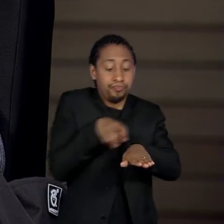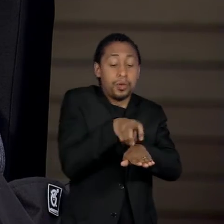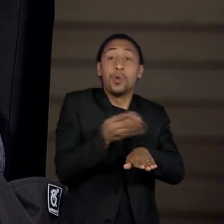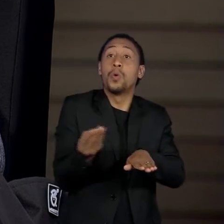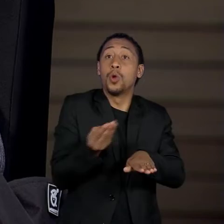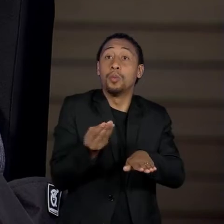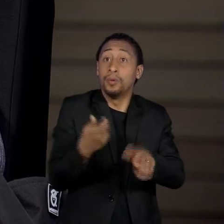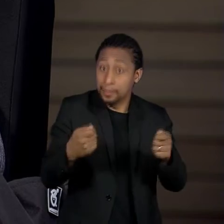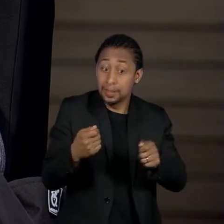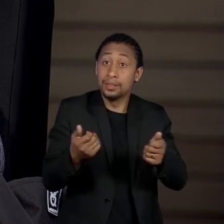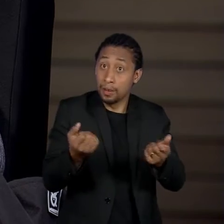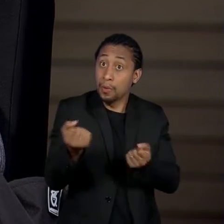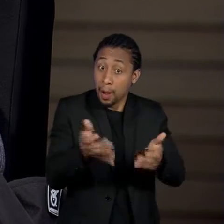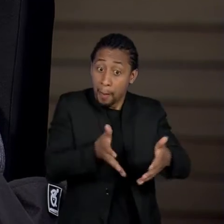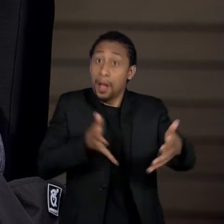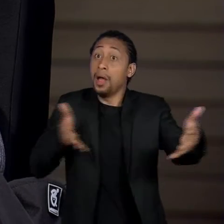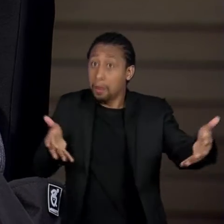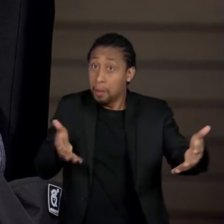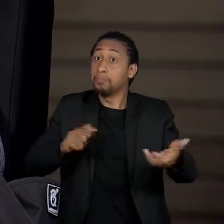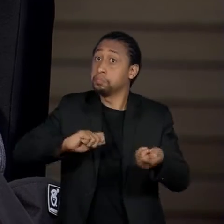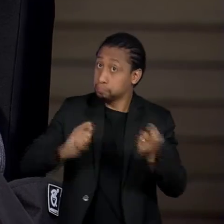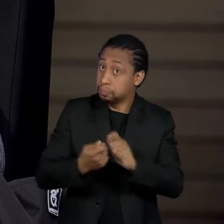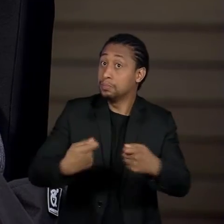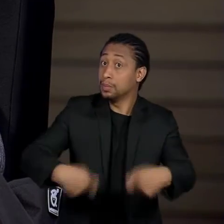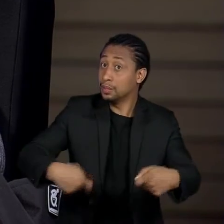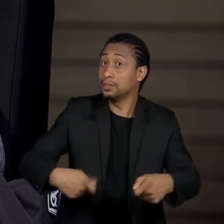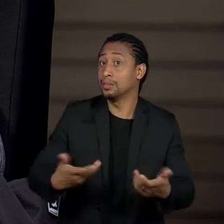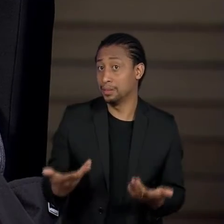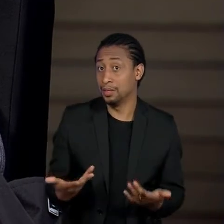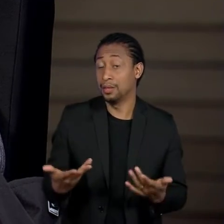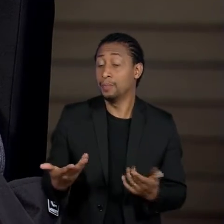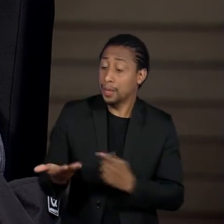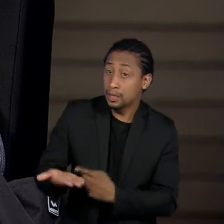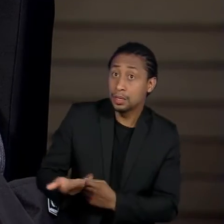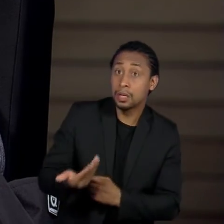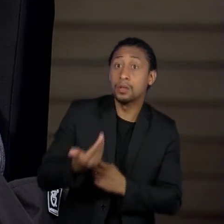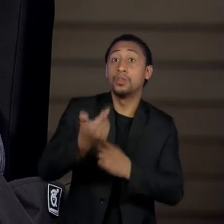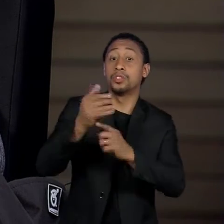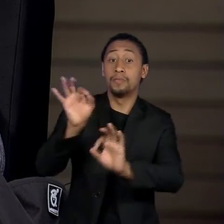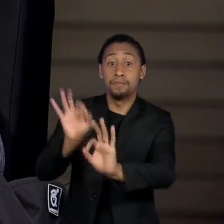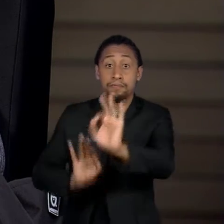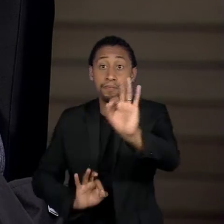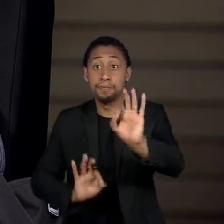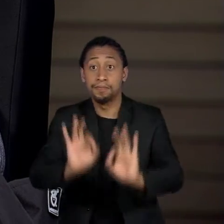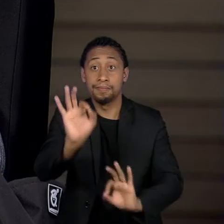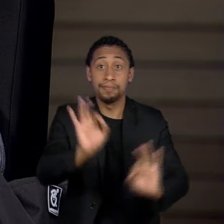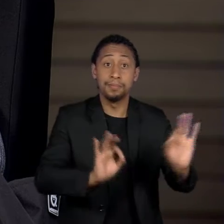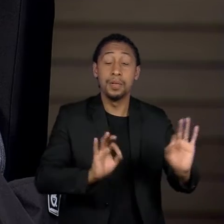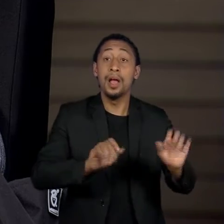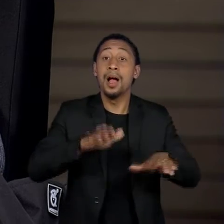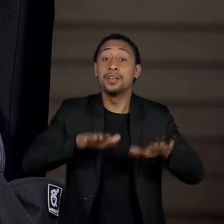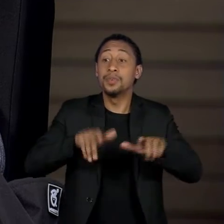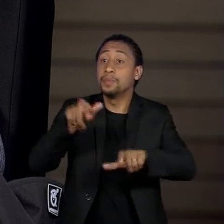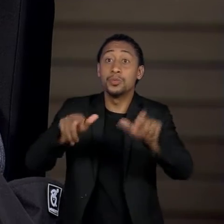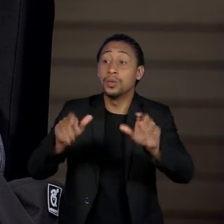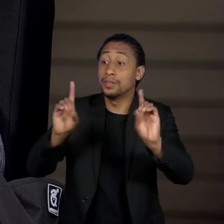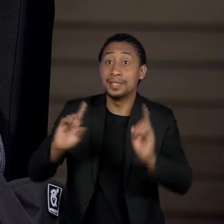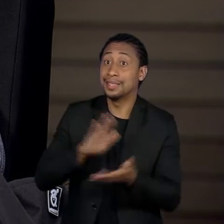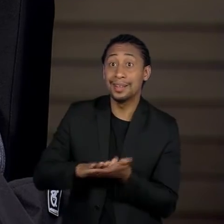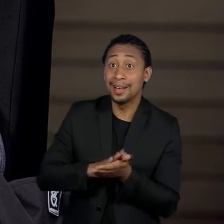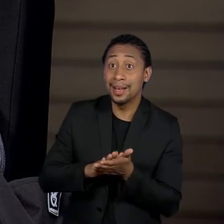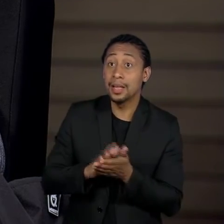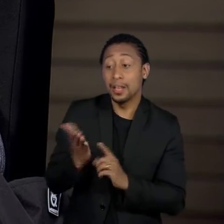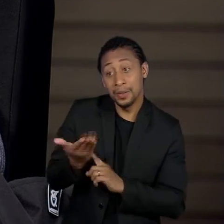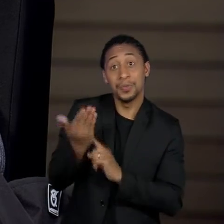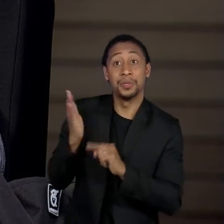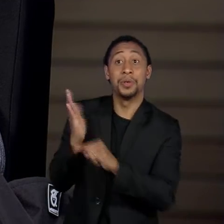A gente acaba dando tecnologias para pessoas sem deficiência. O avanço vem